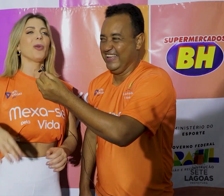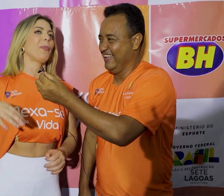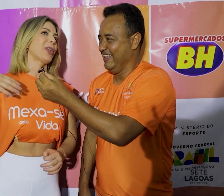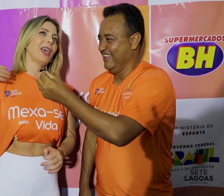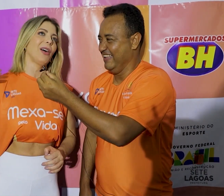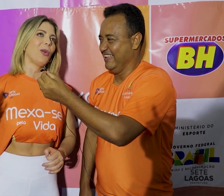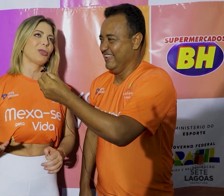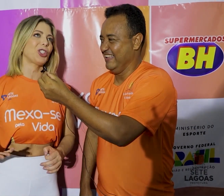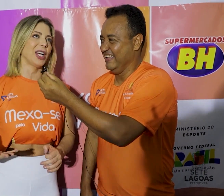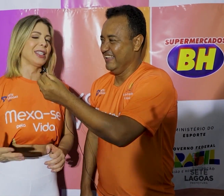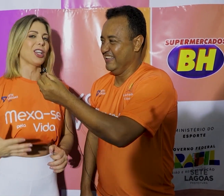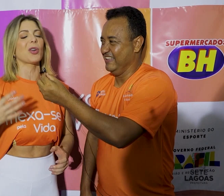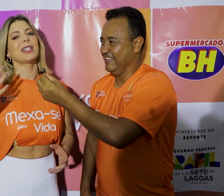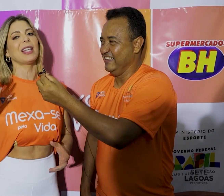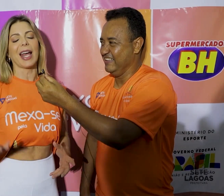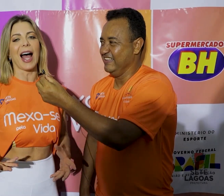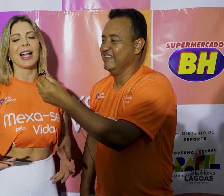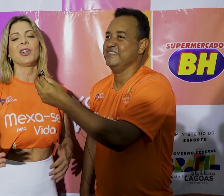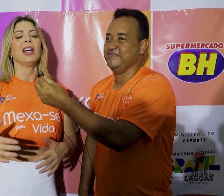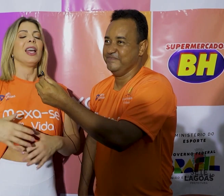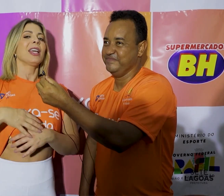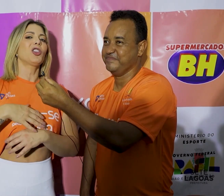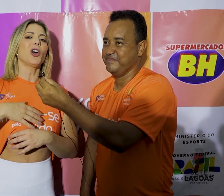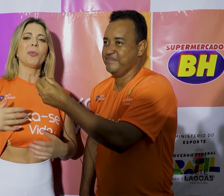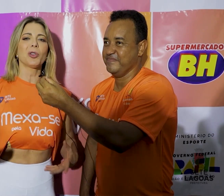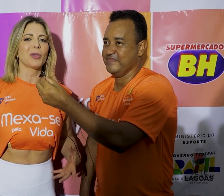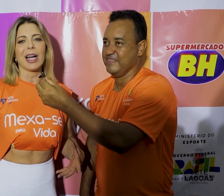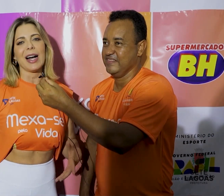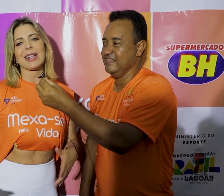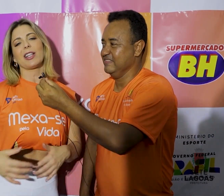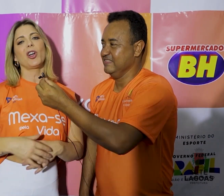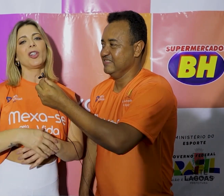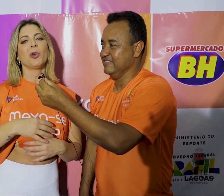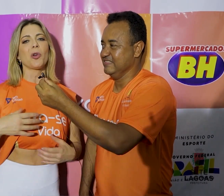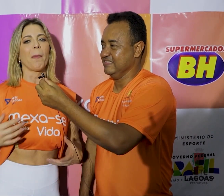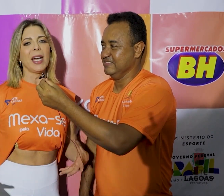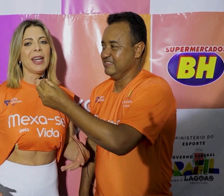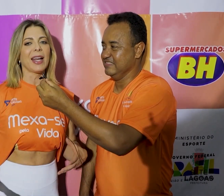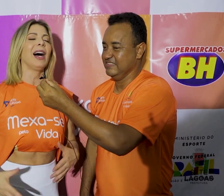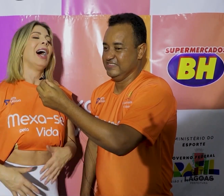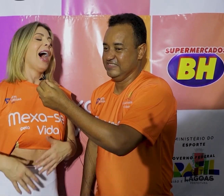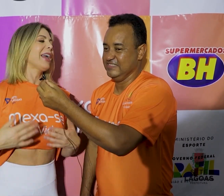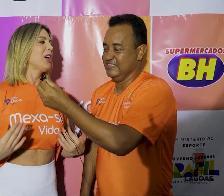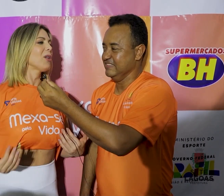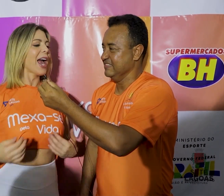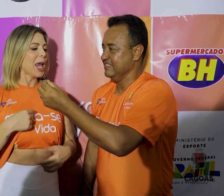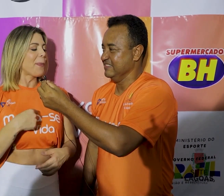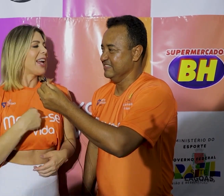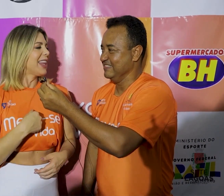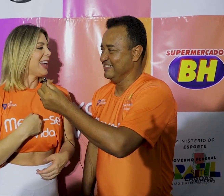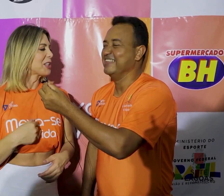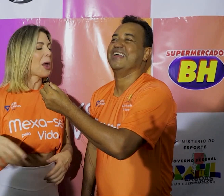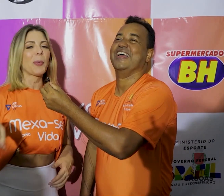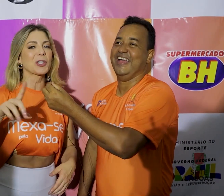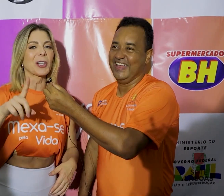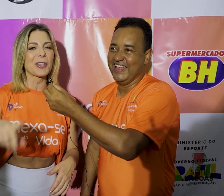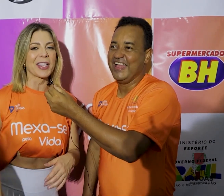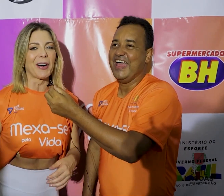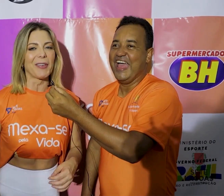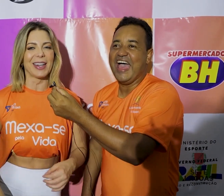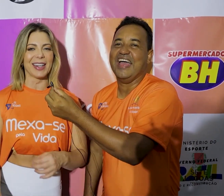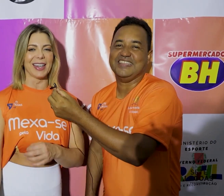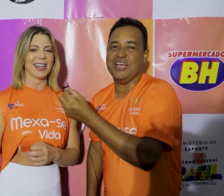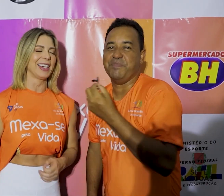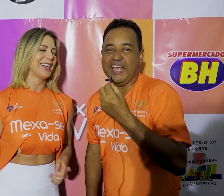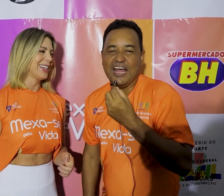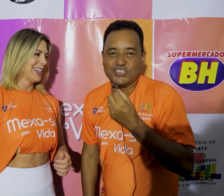iremos, porque o Tchan deixou esse legado. Todo mundo dança, todo mundo brinca. Aqui o like é pra dentro, não é pros outros,